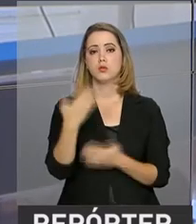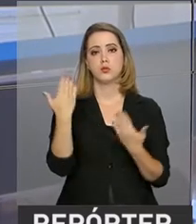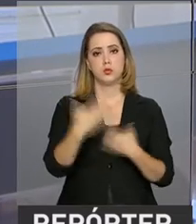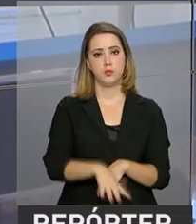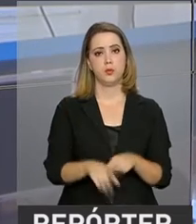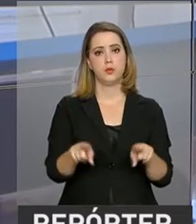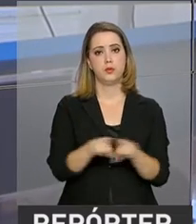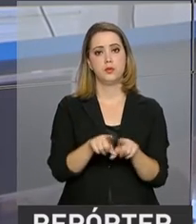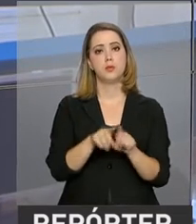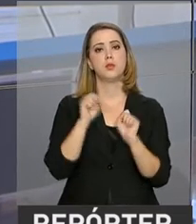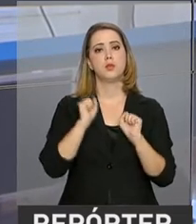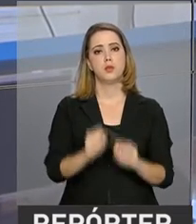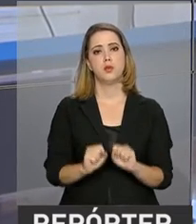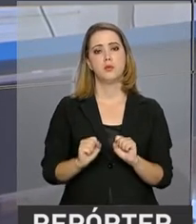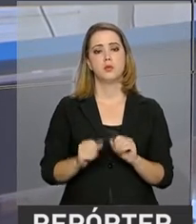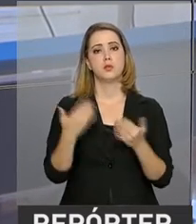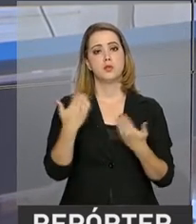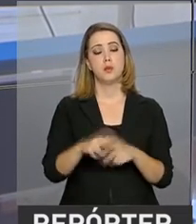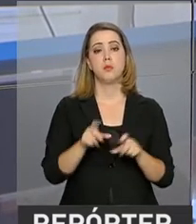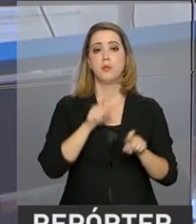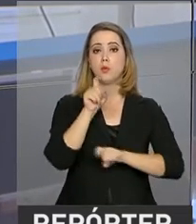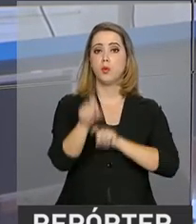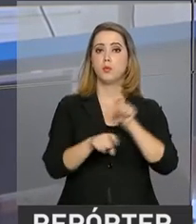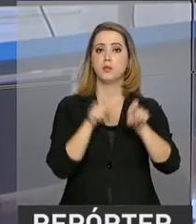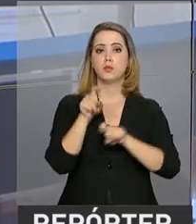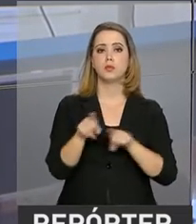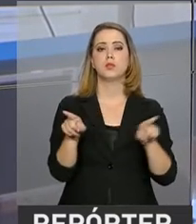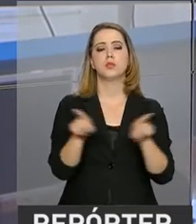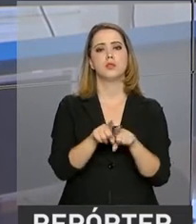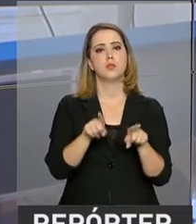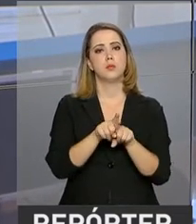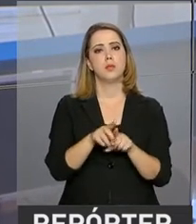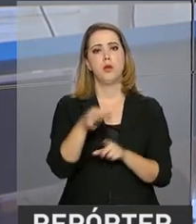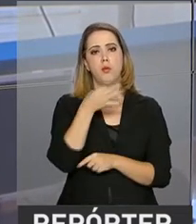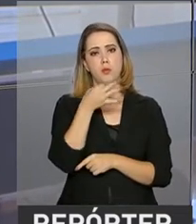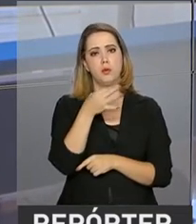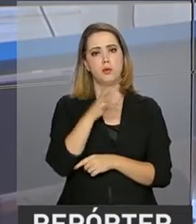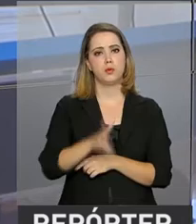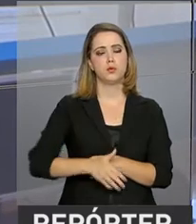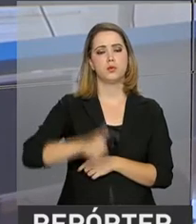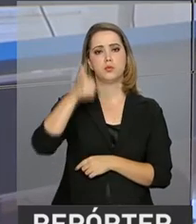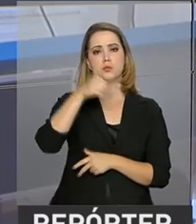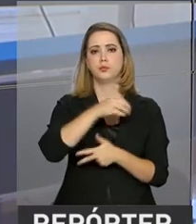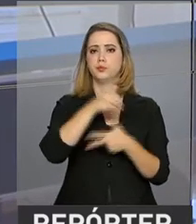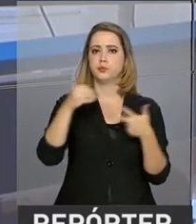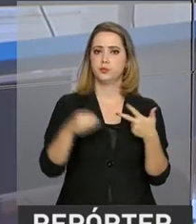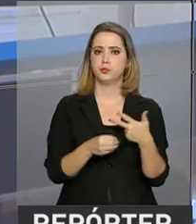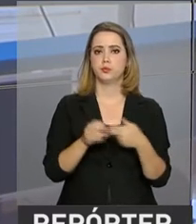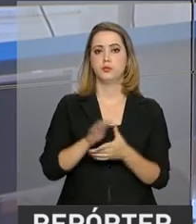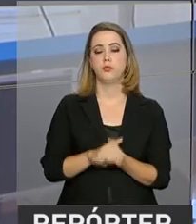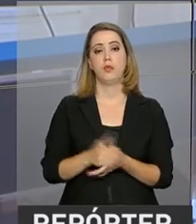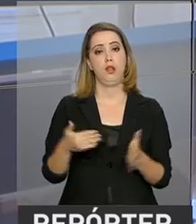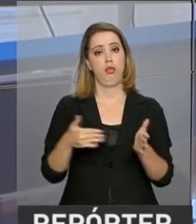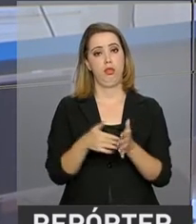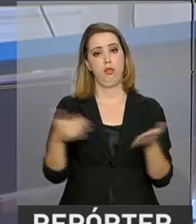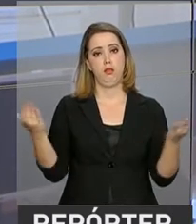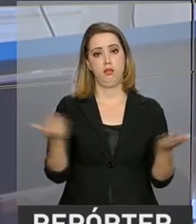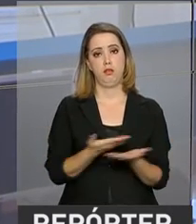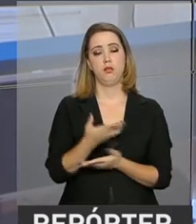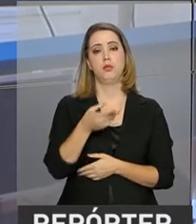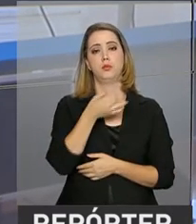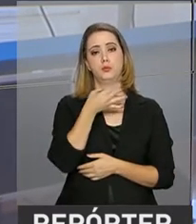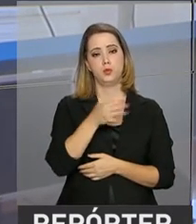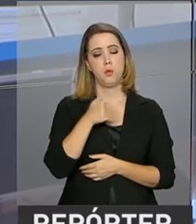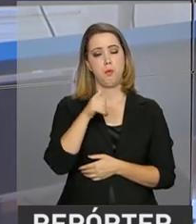ea possibilidade de aplicação por computador além de sugestões para o aprimoramento do exame até agora a consulta já